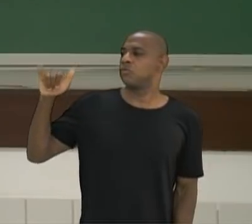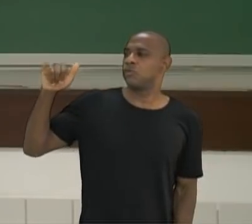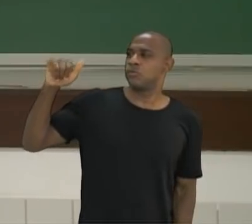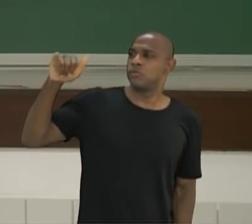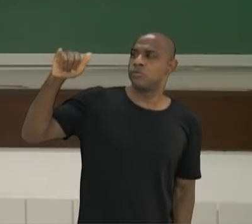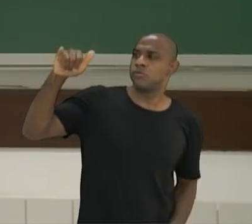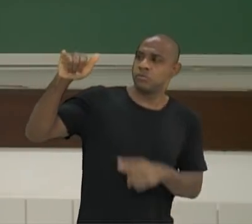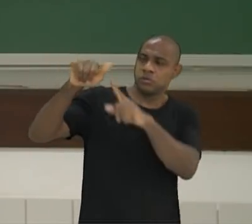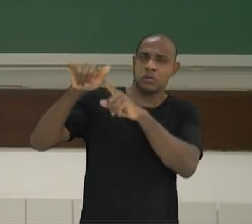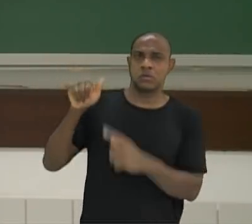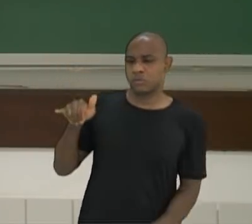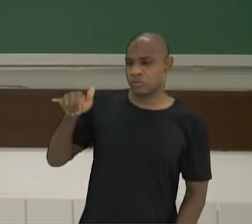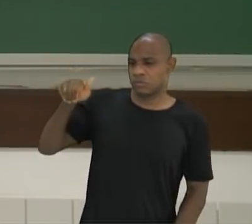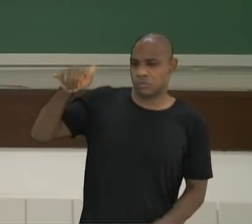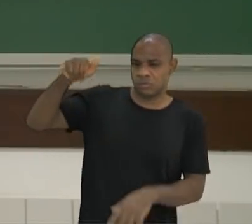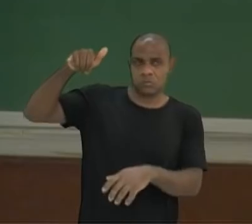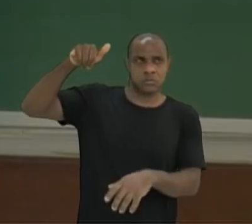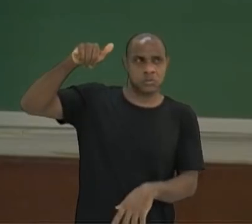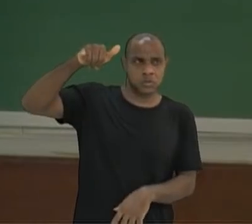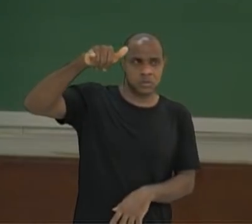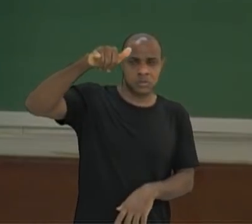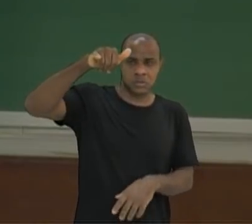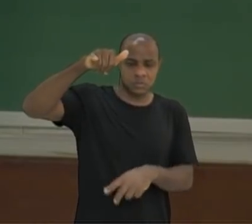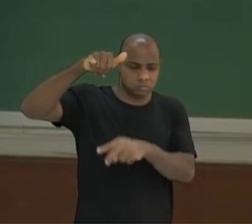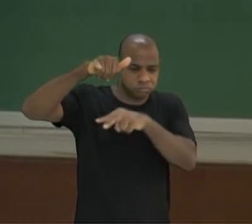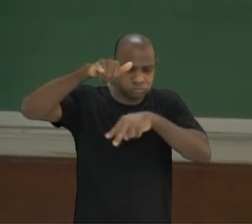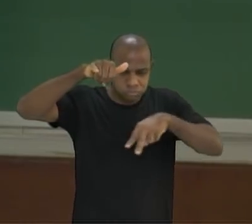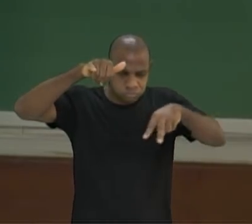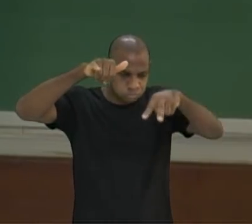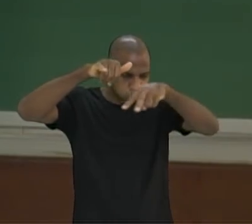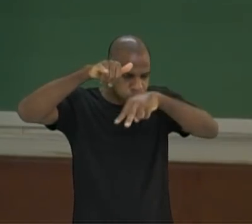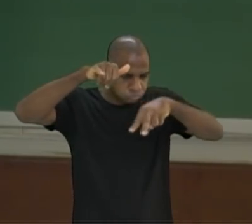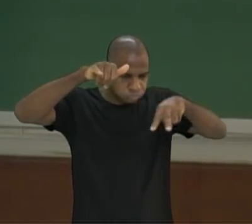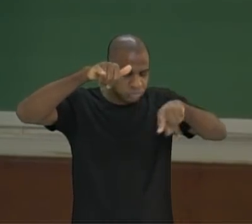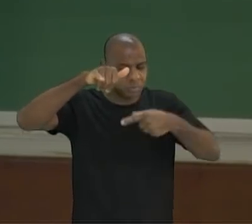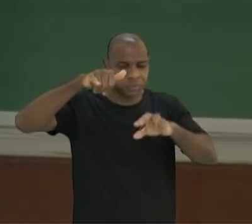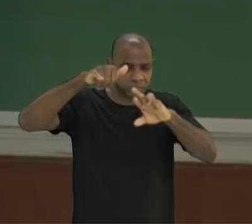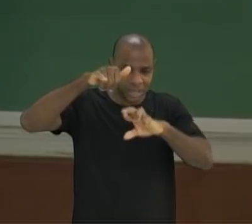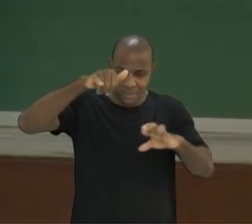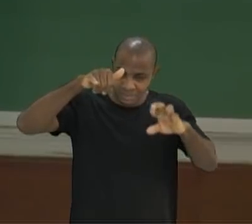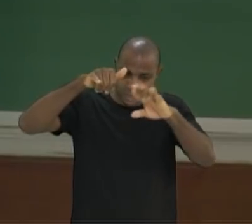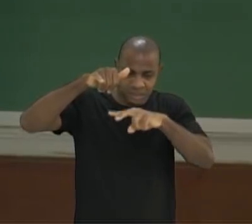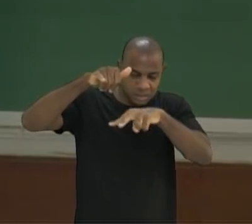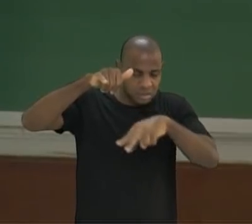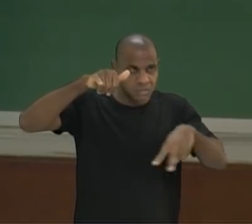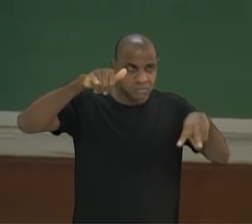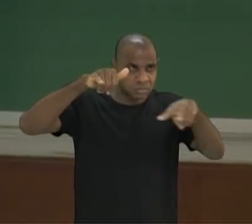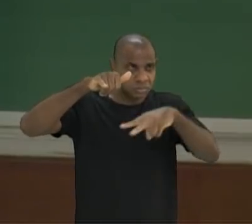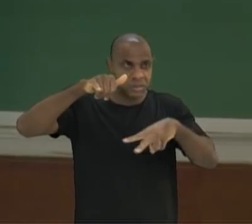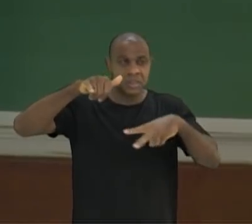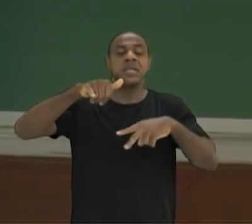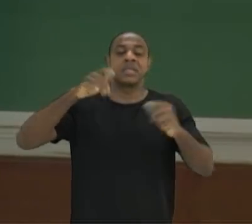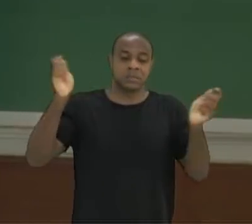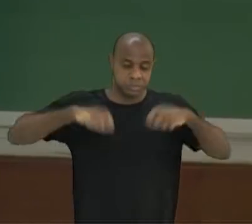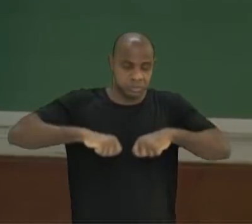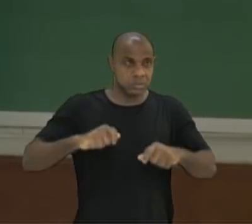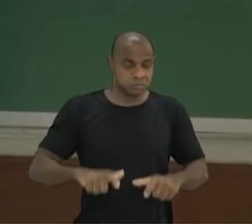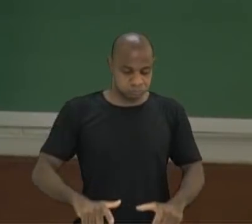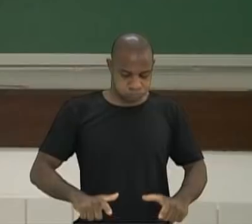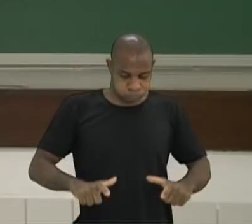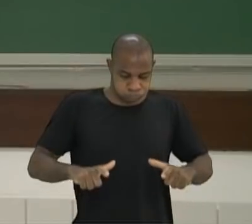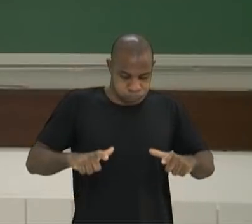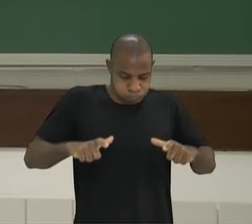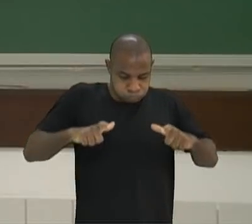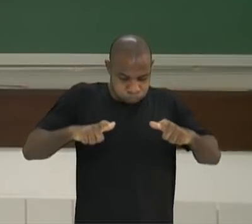tomada dessas imagens, depois é feita uma análise. Tem alguns equipamentos também que possibilitam enxergar isso até de uma